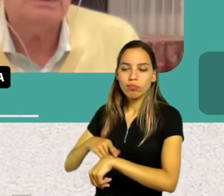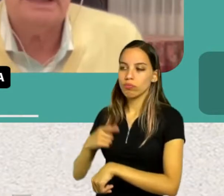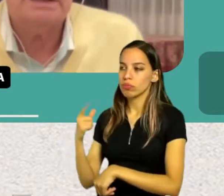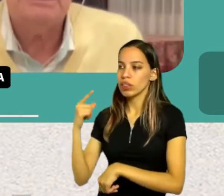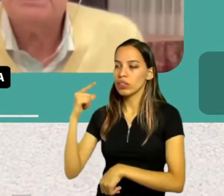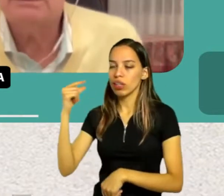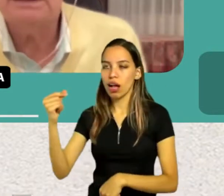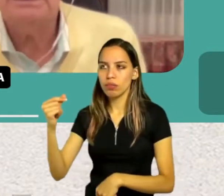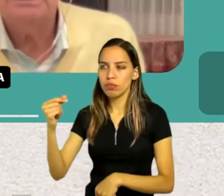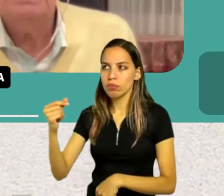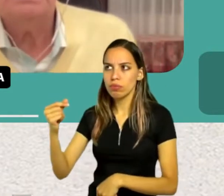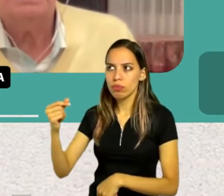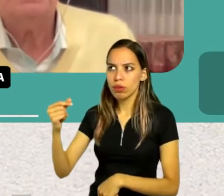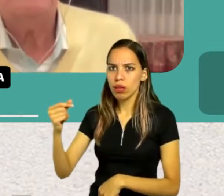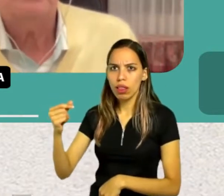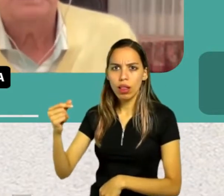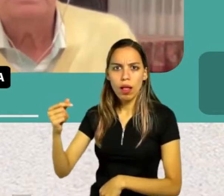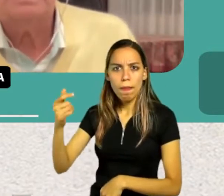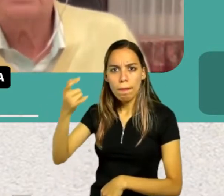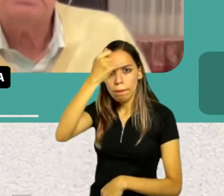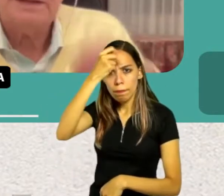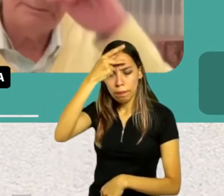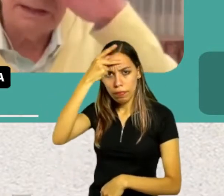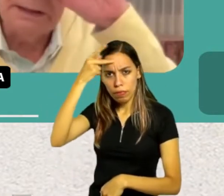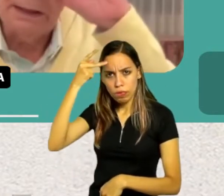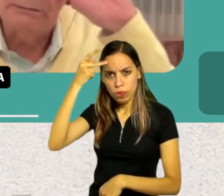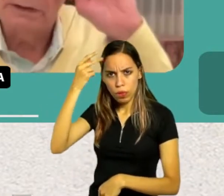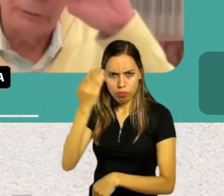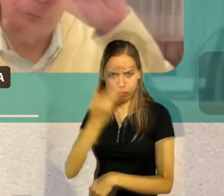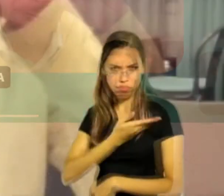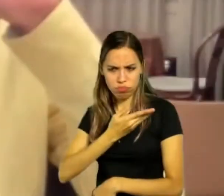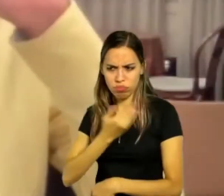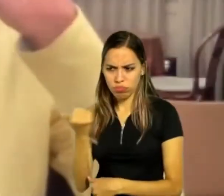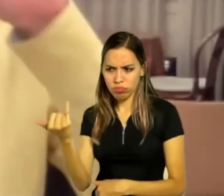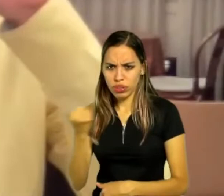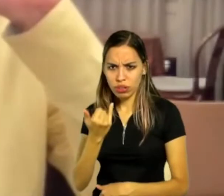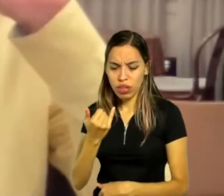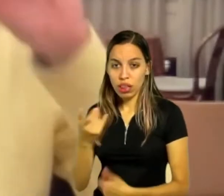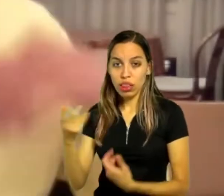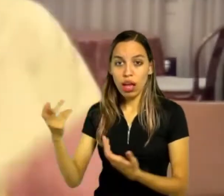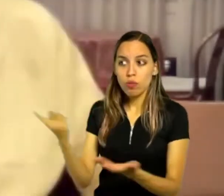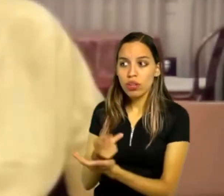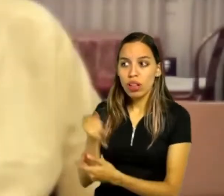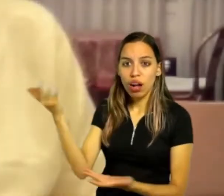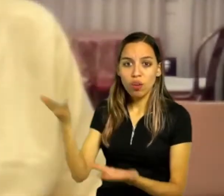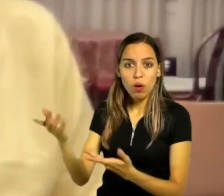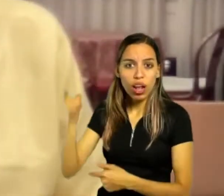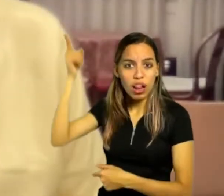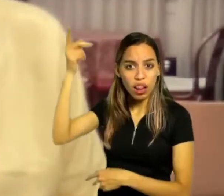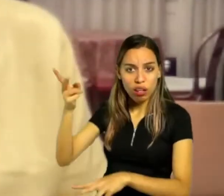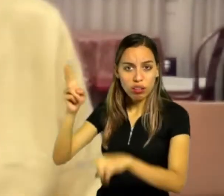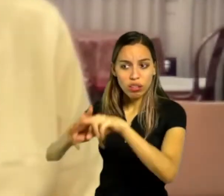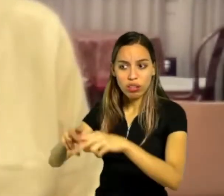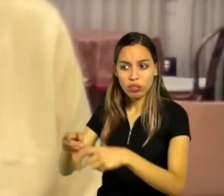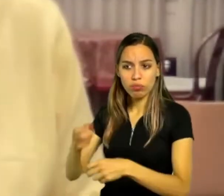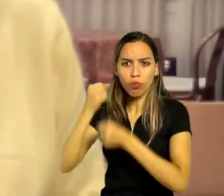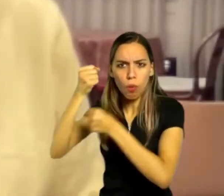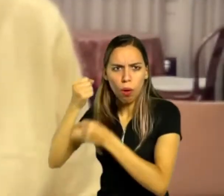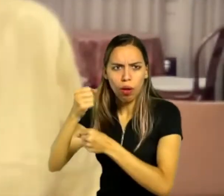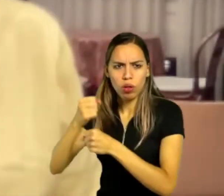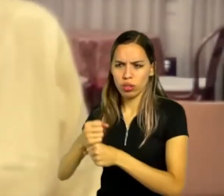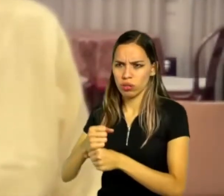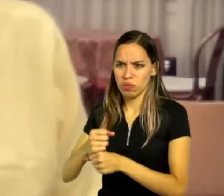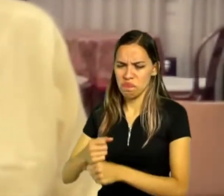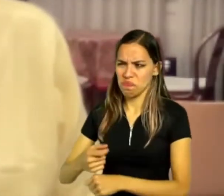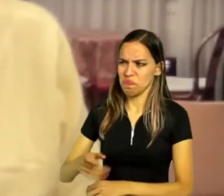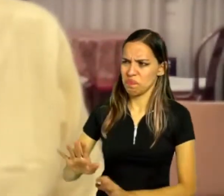um colega me disse, olha, está tendo uma rebelião lá no Carandiru. Eu falei, não é possível